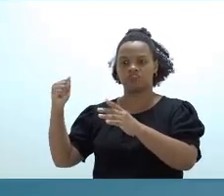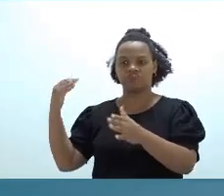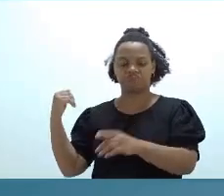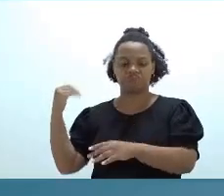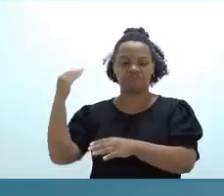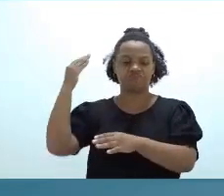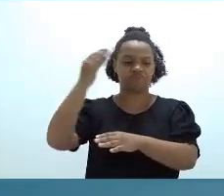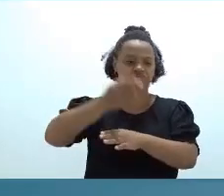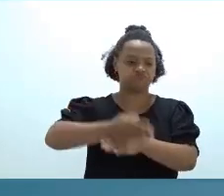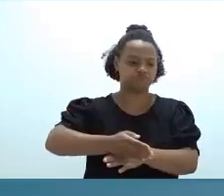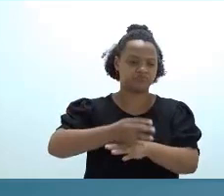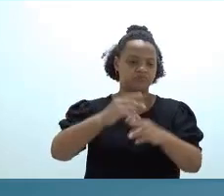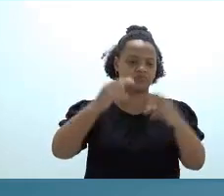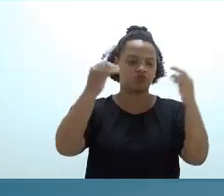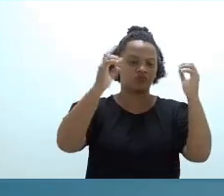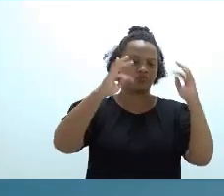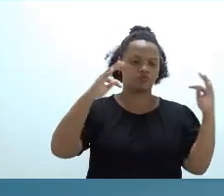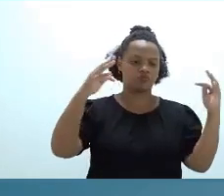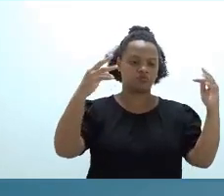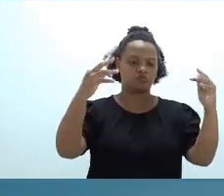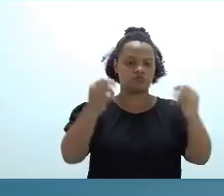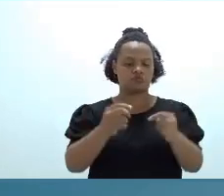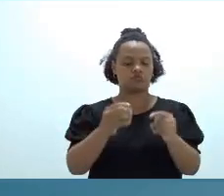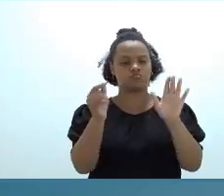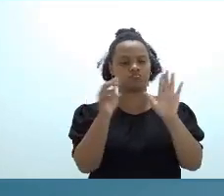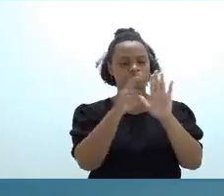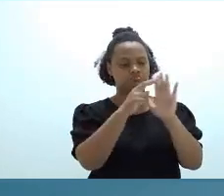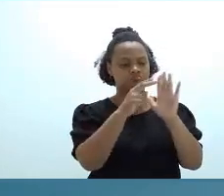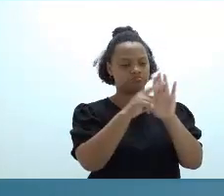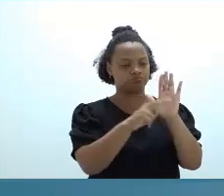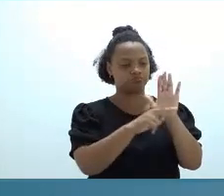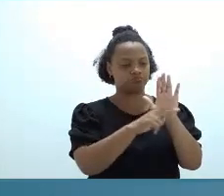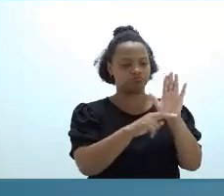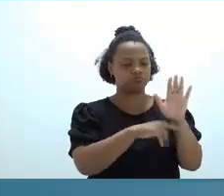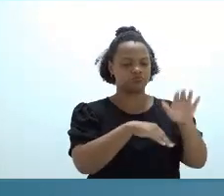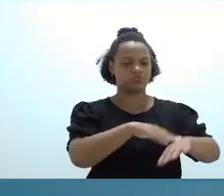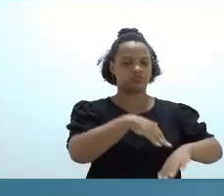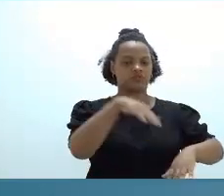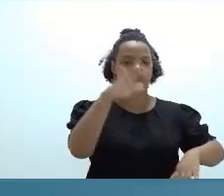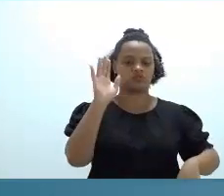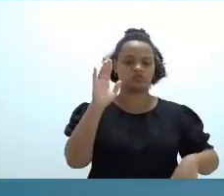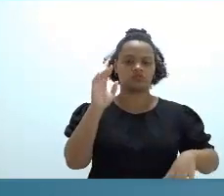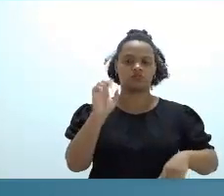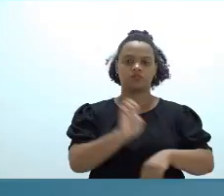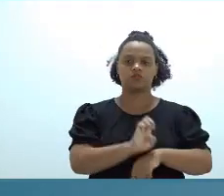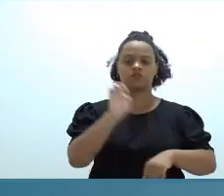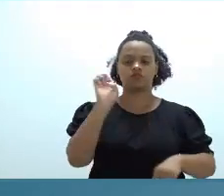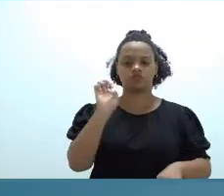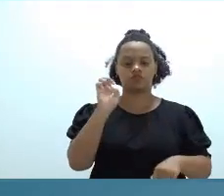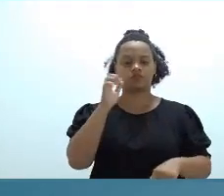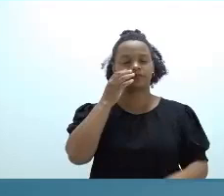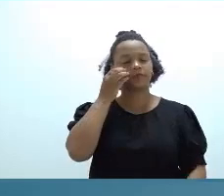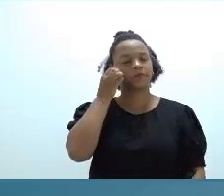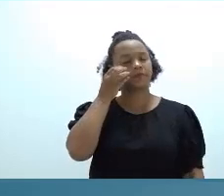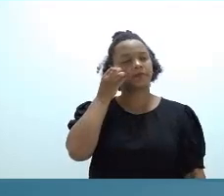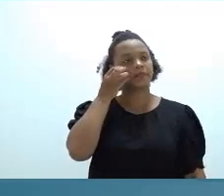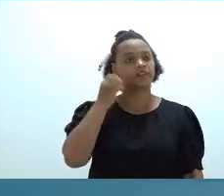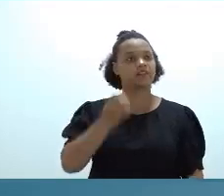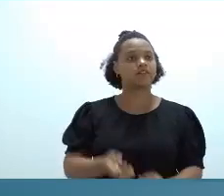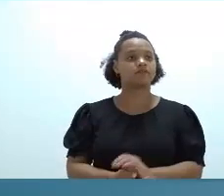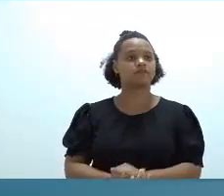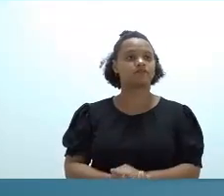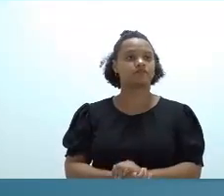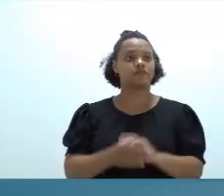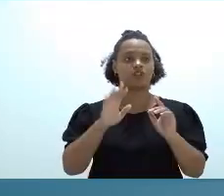aqui levantados pelo Estado, inconstitucionalidade, prescrição, todos os pontos do acordo original, enfrentou. E o